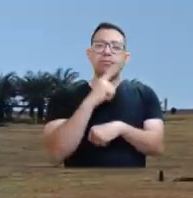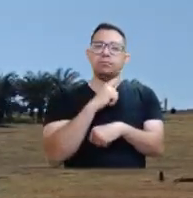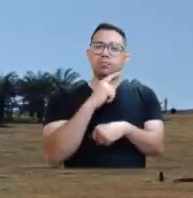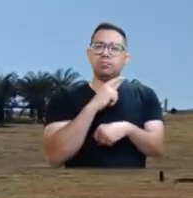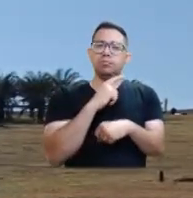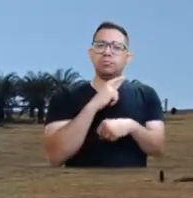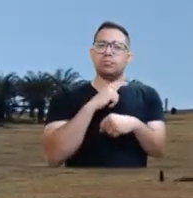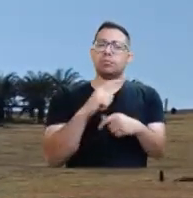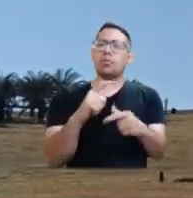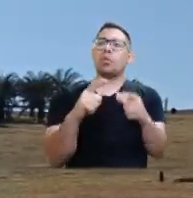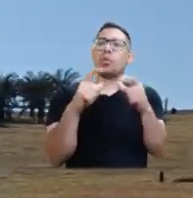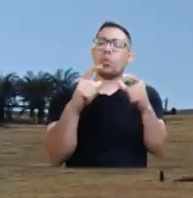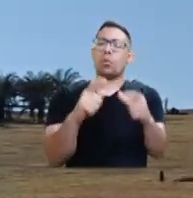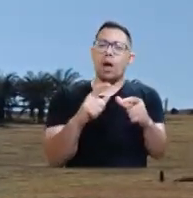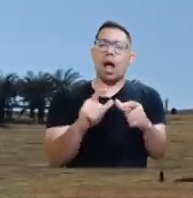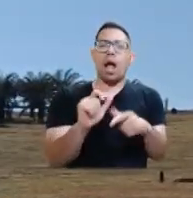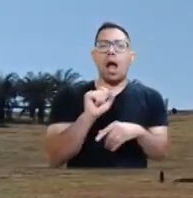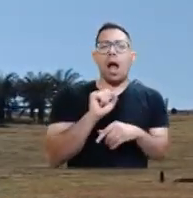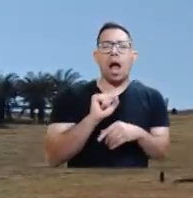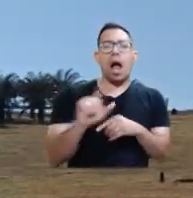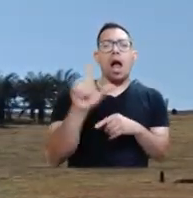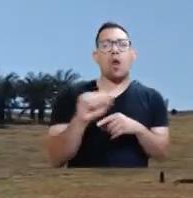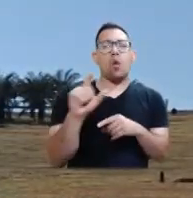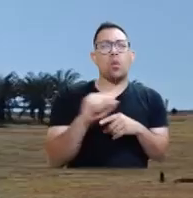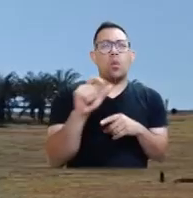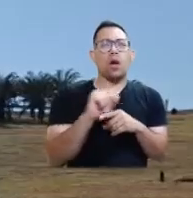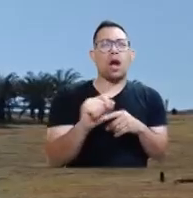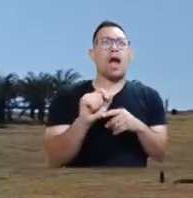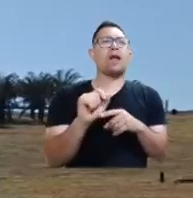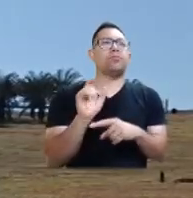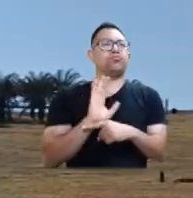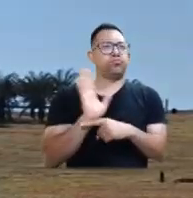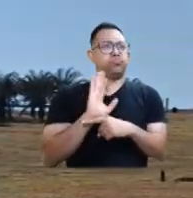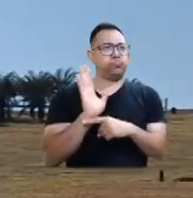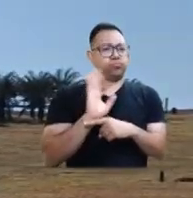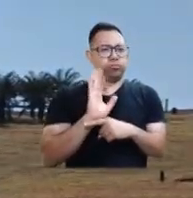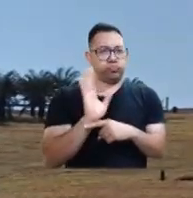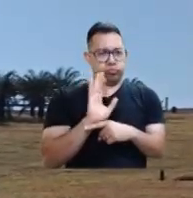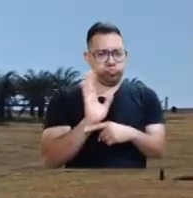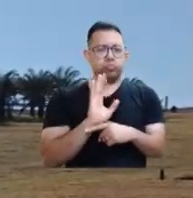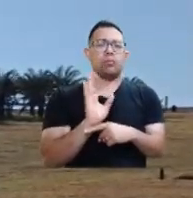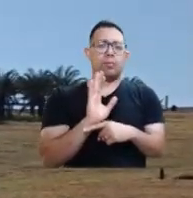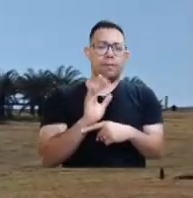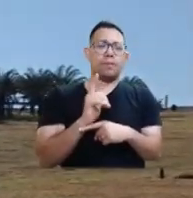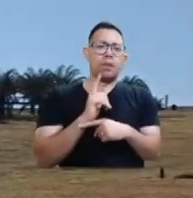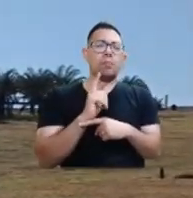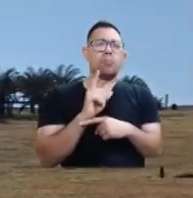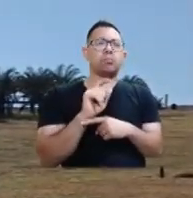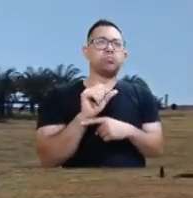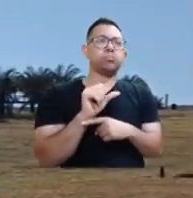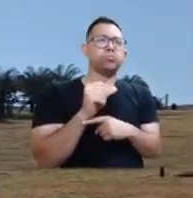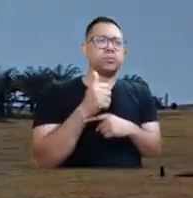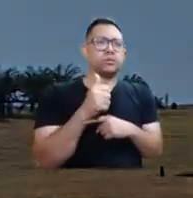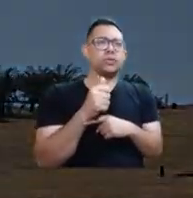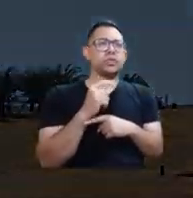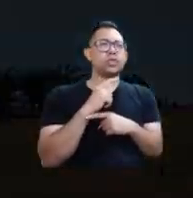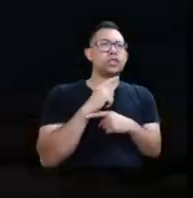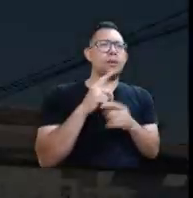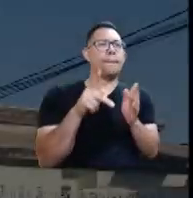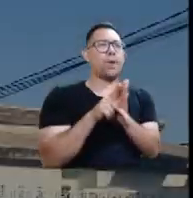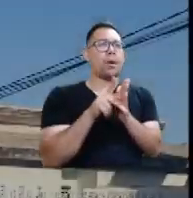locadora pioneira que disponibilizava filmes comerciais e também obras clássicas do